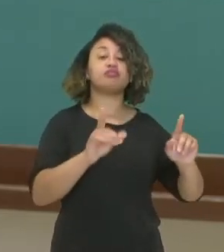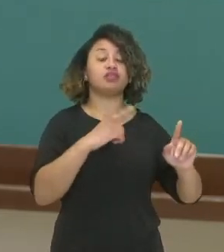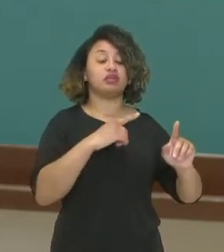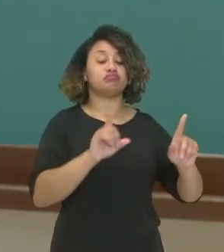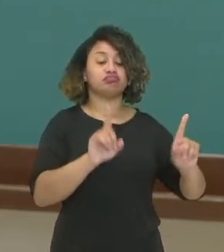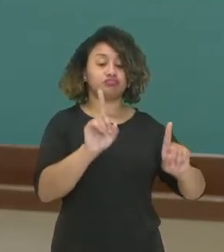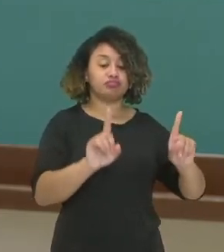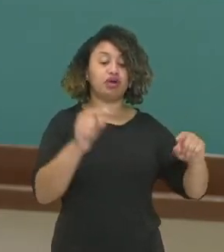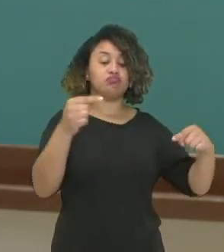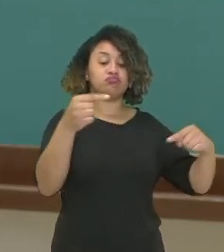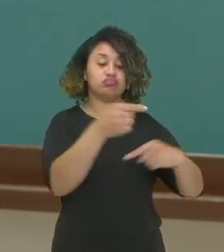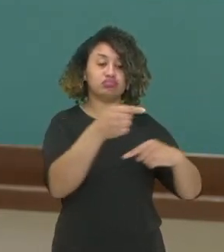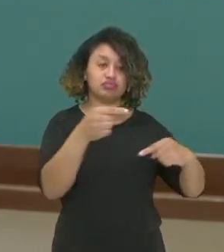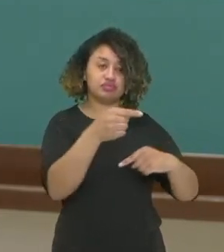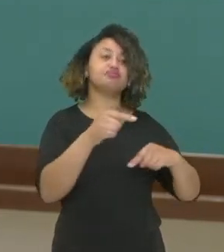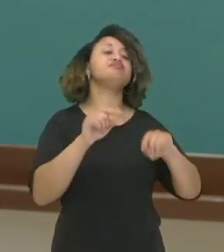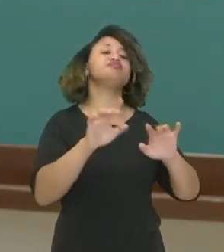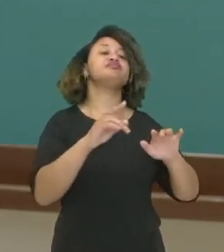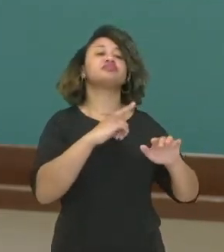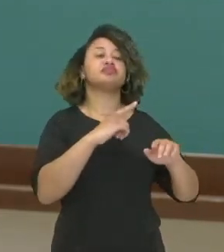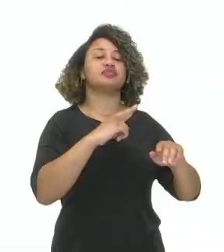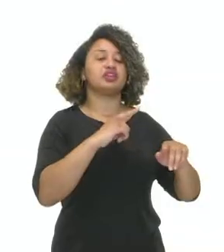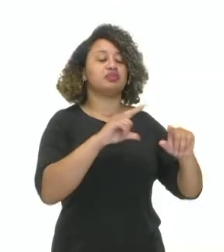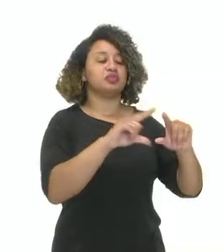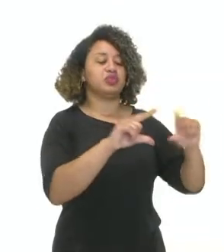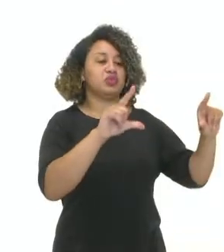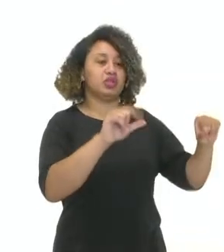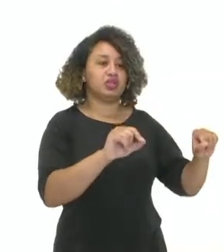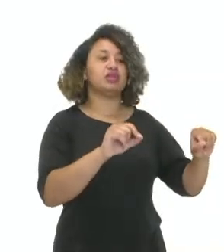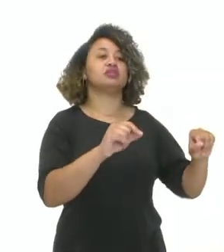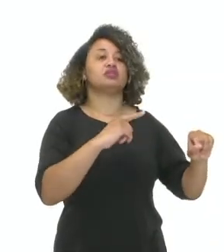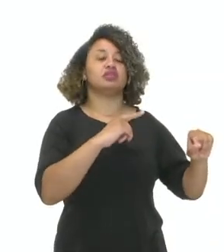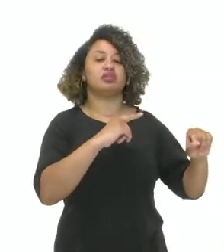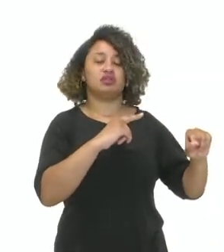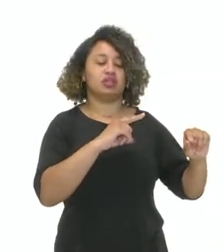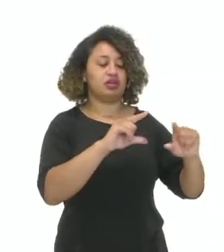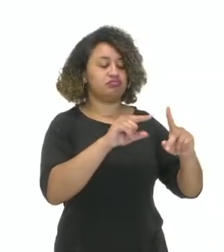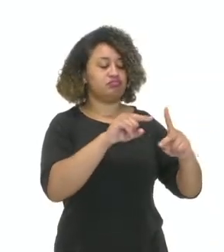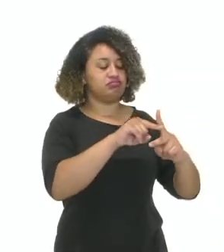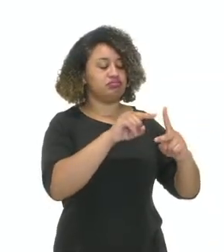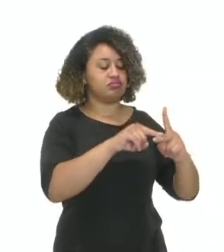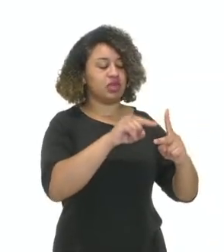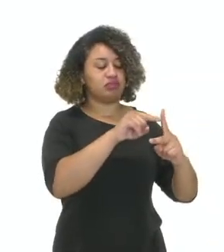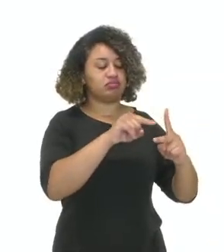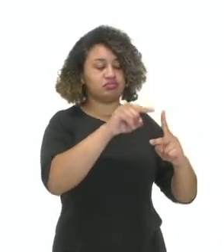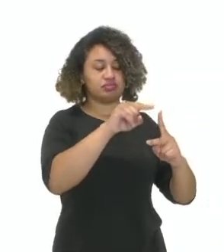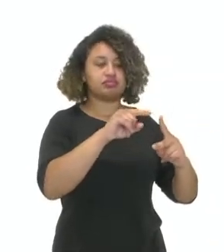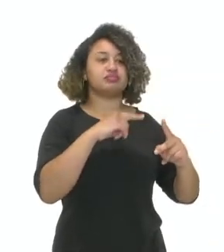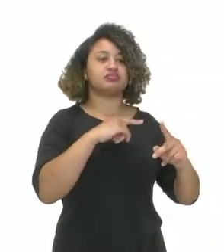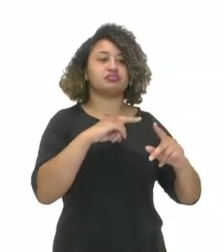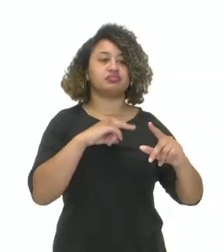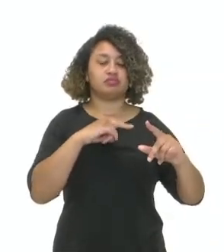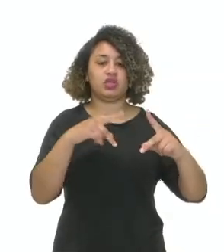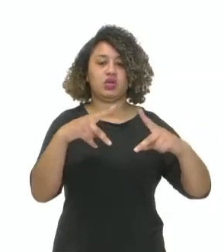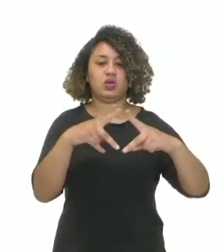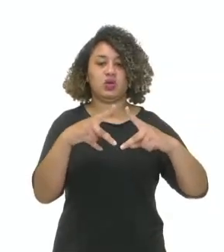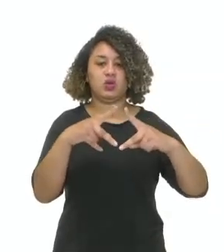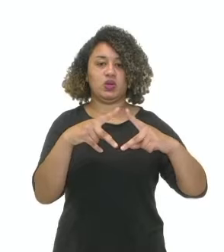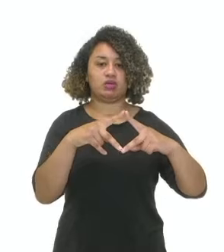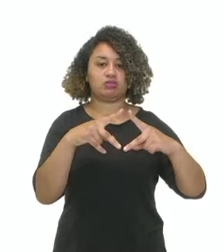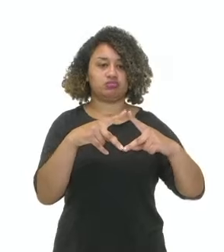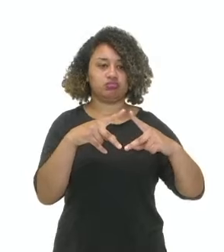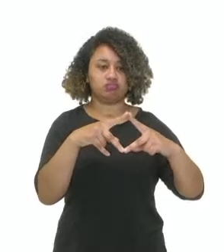lados paralelos, tá? Entre eles nós temos o retângulo, que tem todos os ângulos retos. Temos o losango, que tem todos